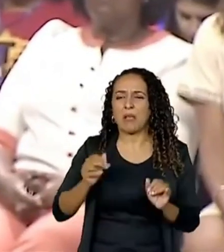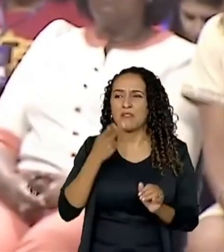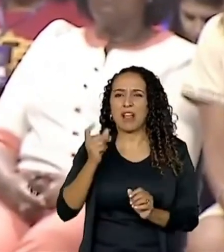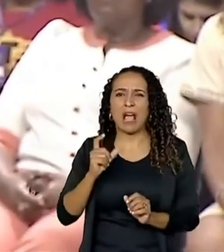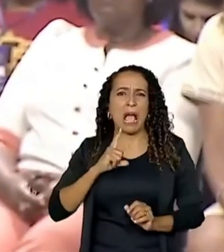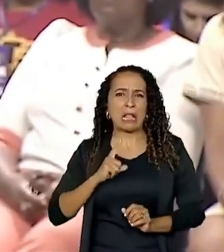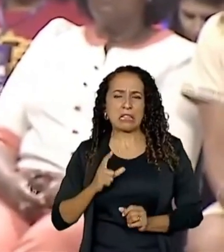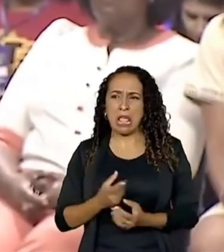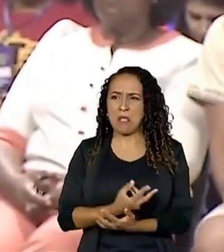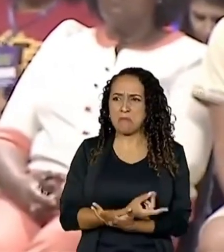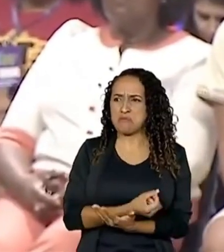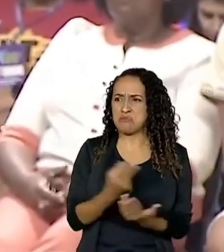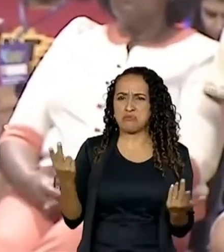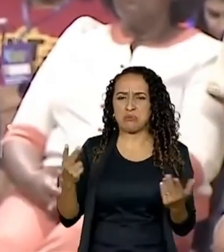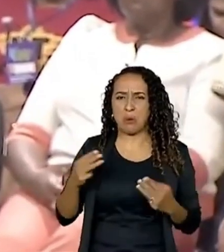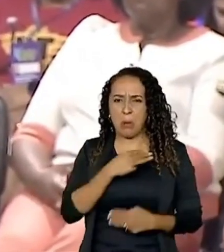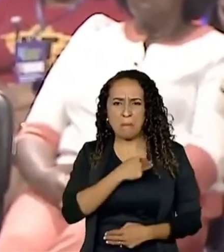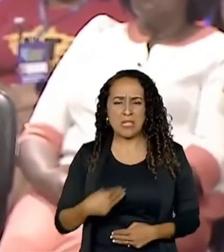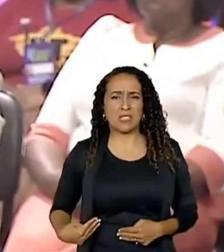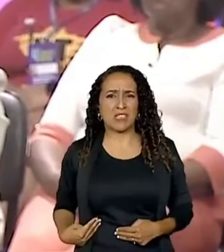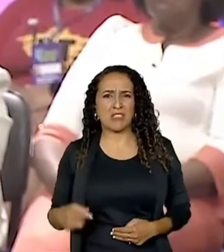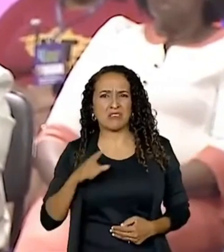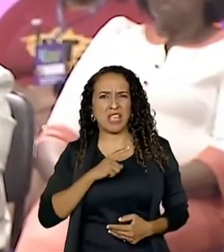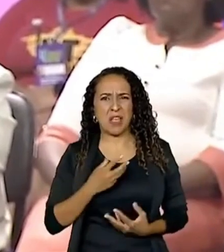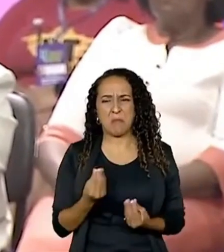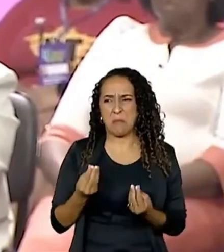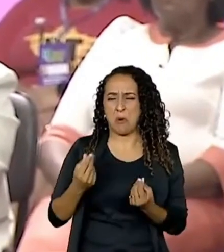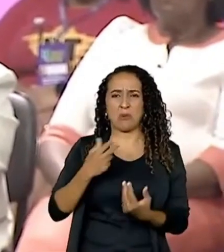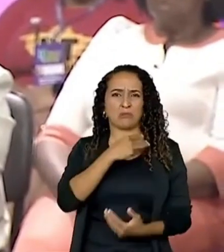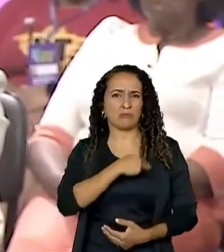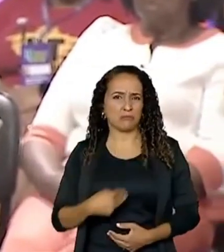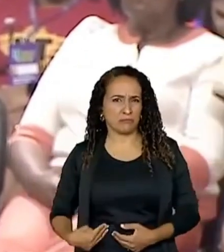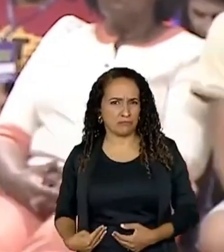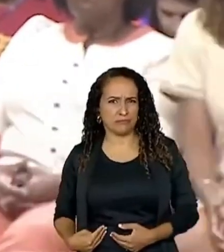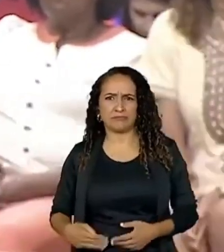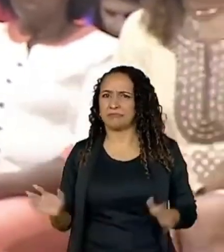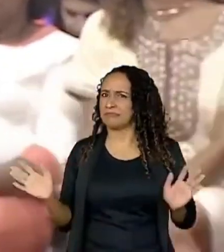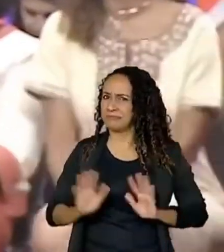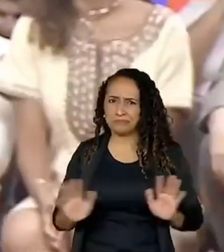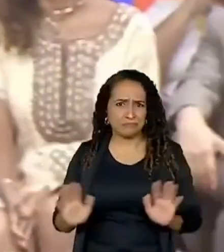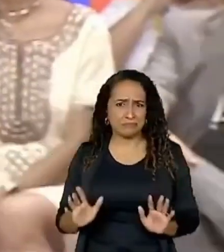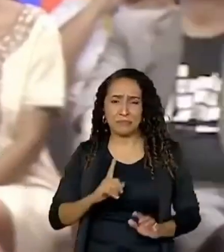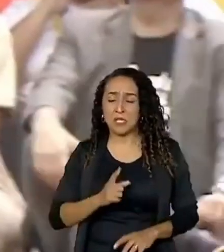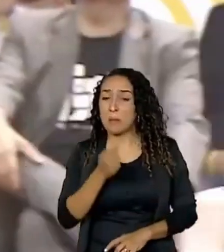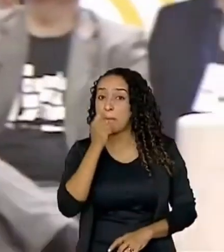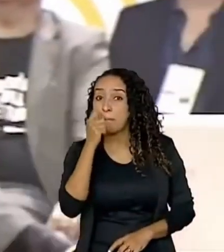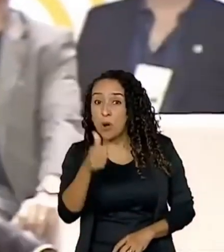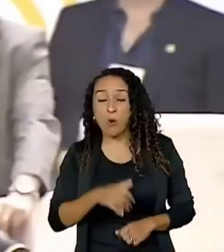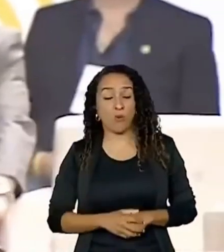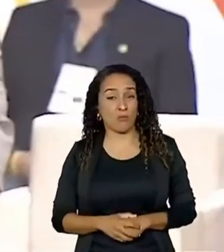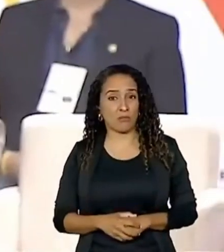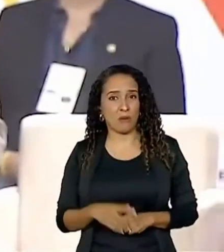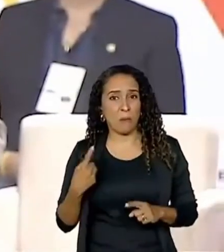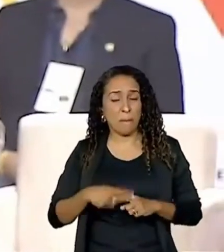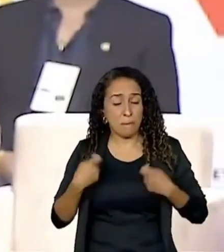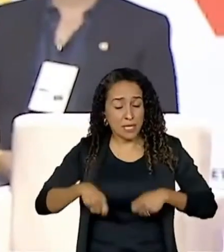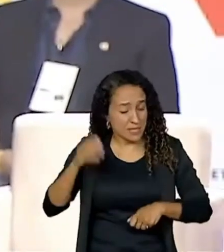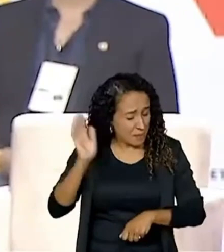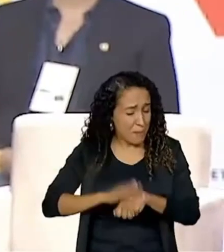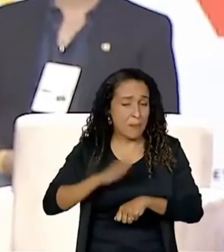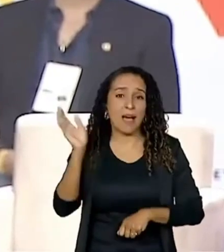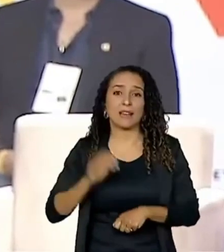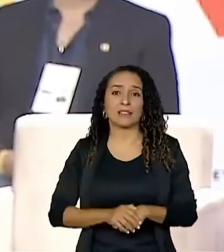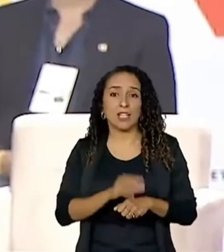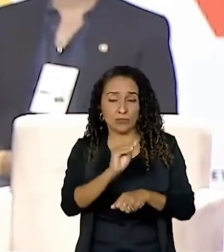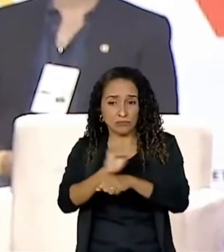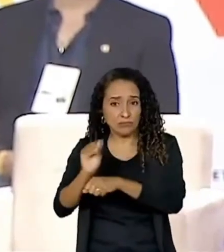muito ministro, tem muito ministro, tem muito ministro. Tem pouco ministro, porque é preciso mais ministro para